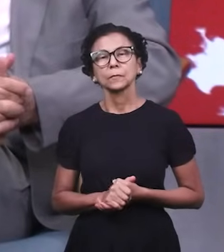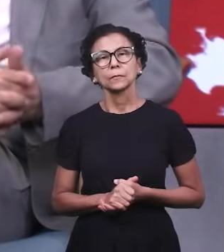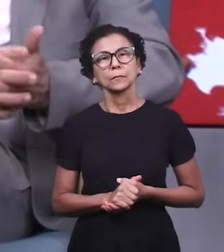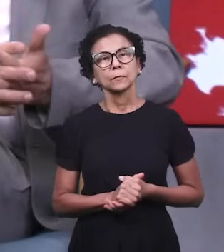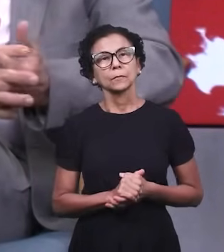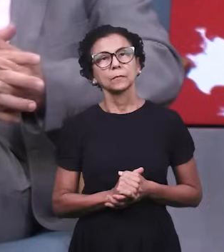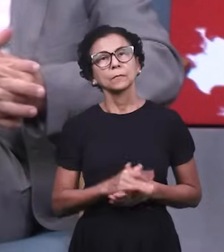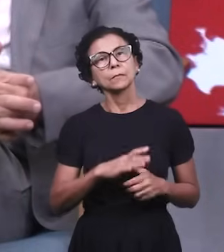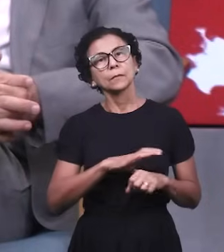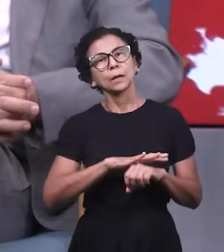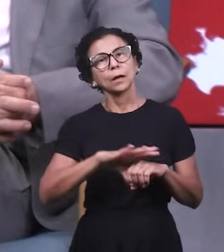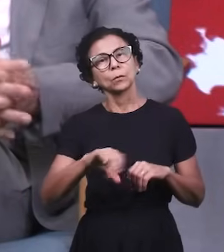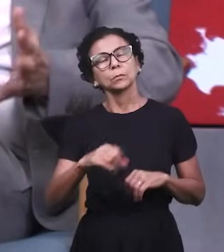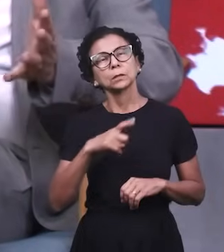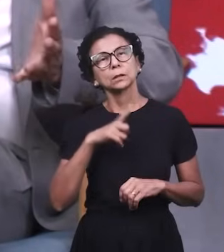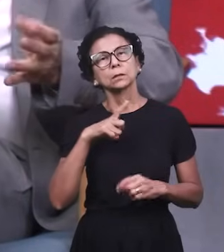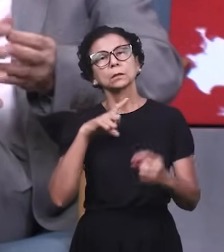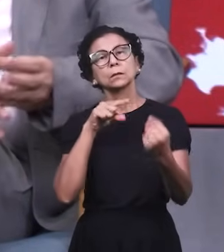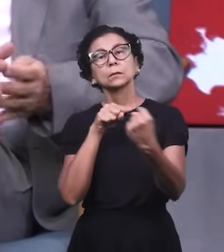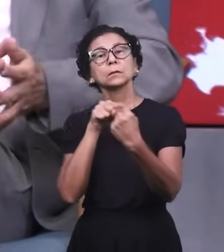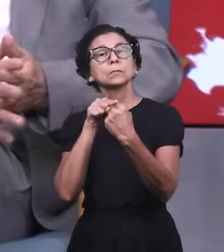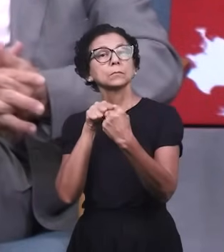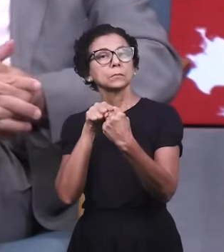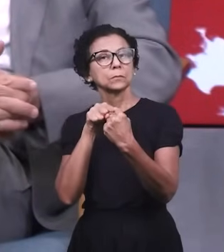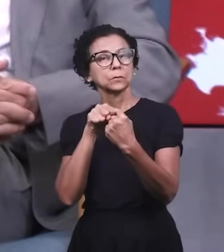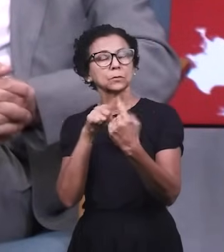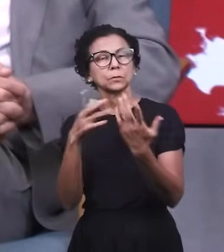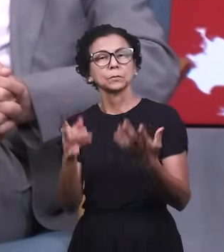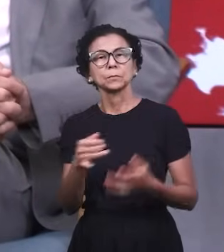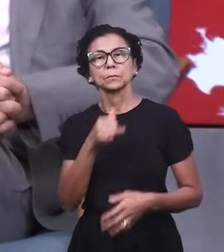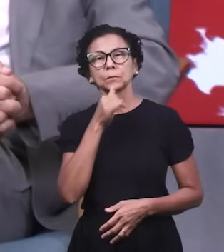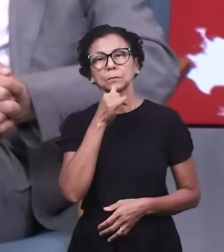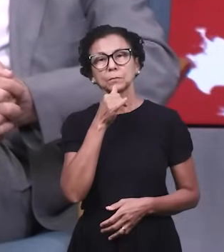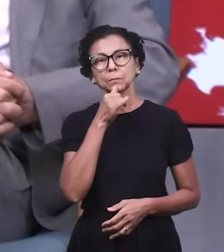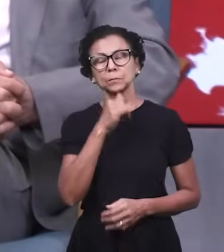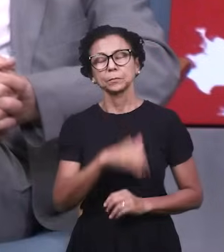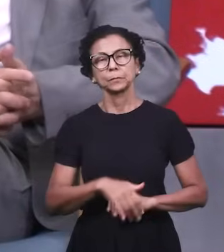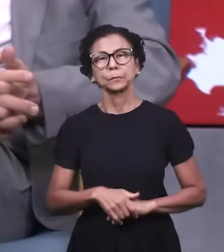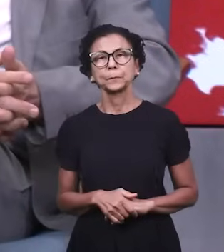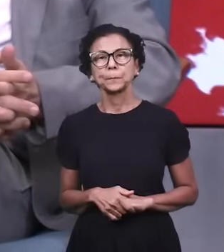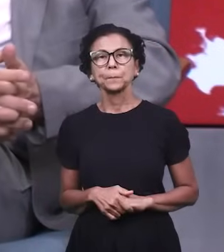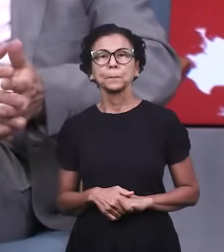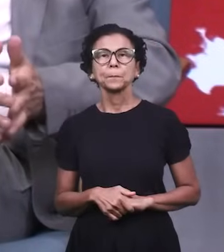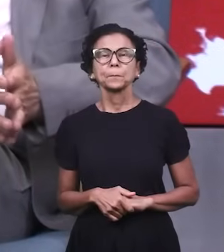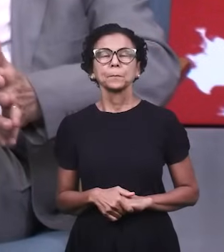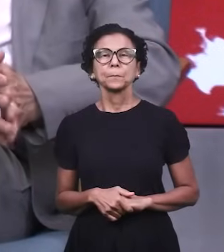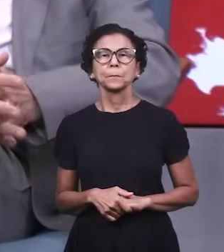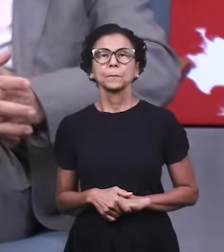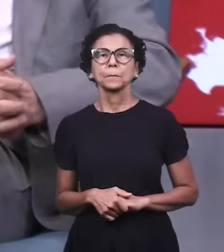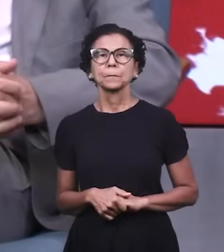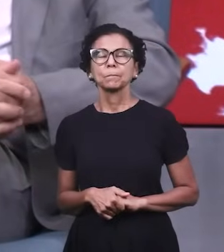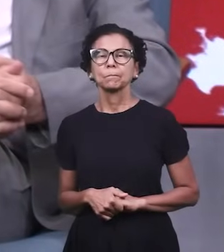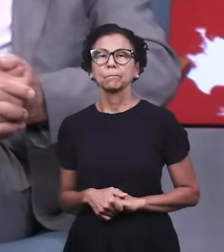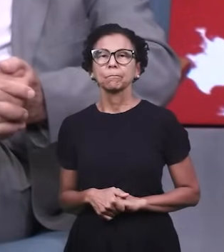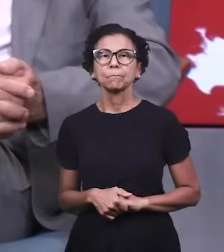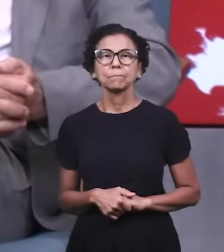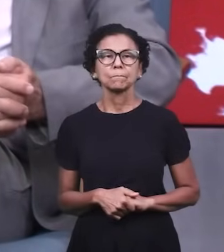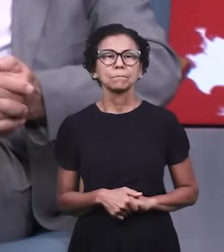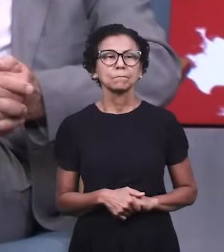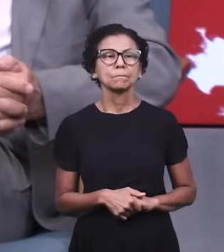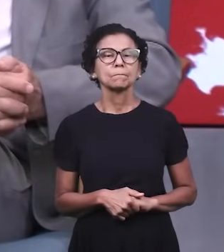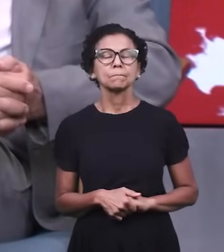objetivos. Quais são os objetivos? Nós vamos ver, por exemplo, no Ministério de Jesus, que as curas tiveram